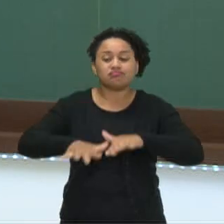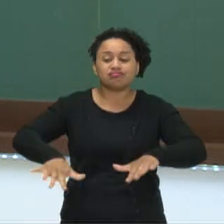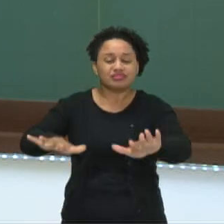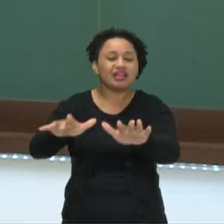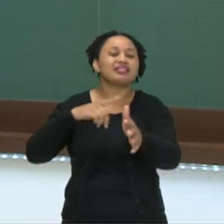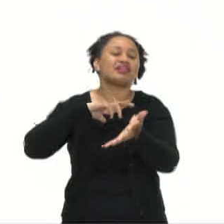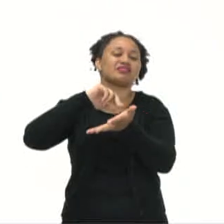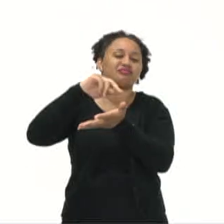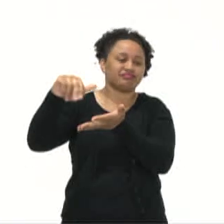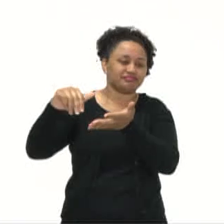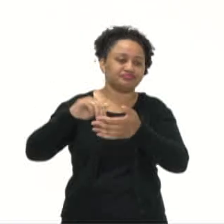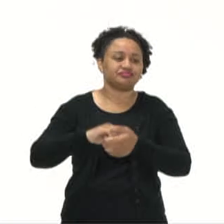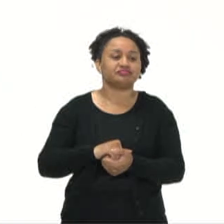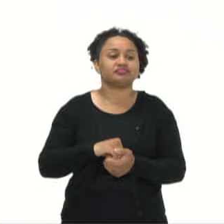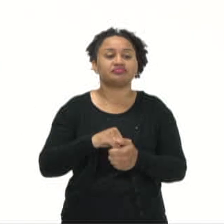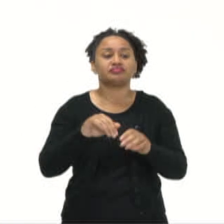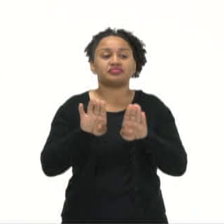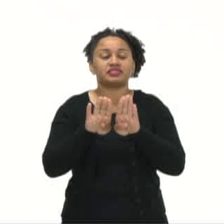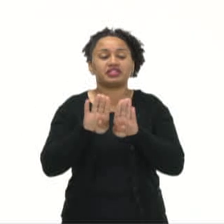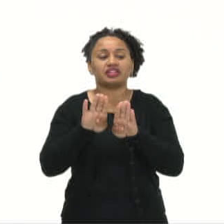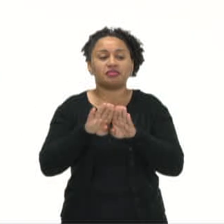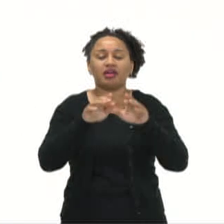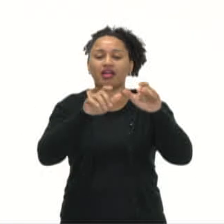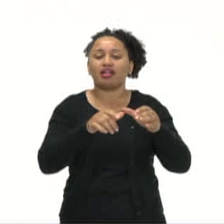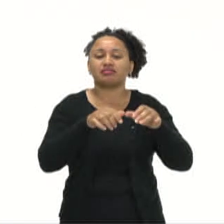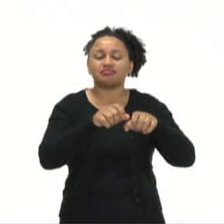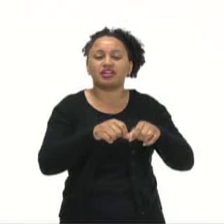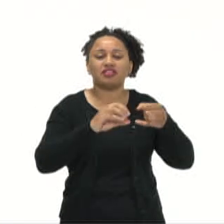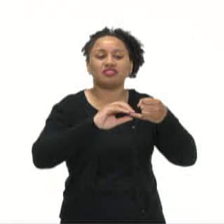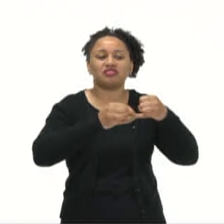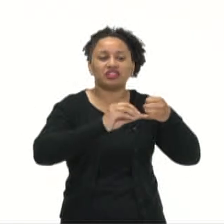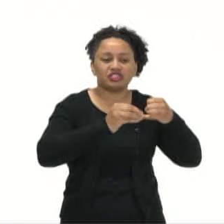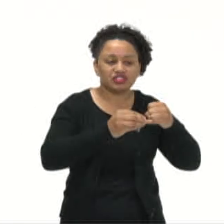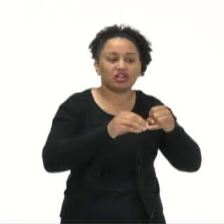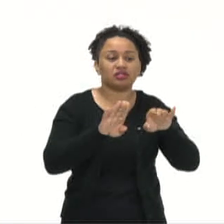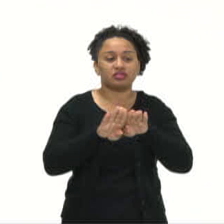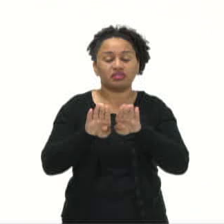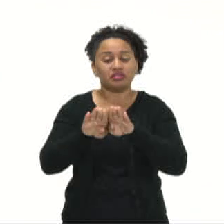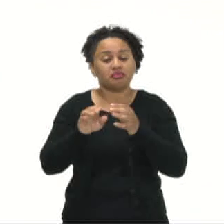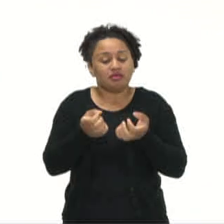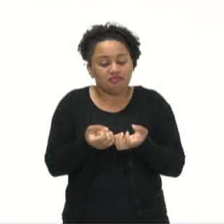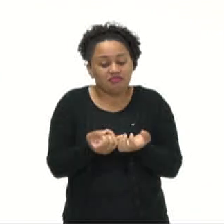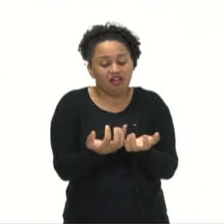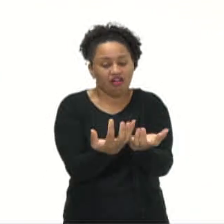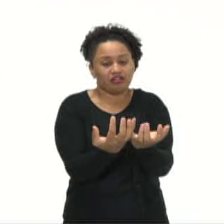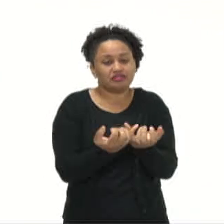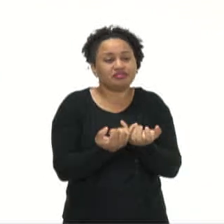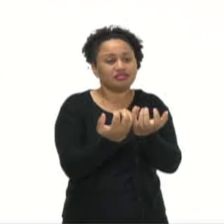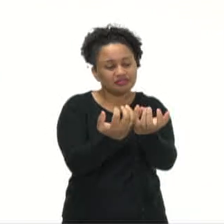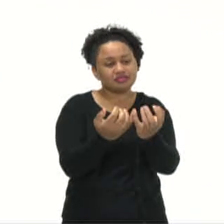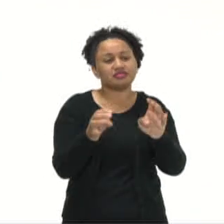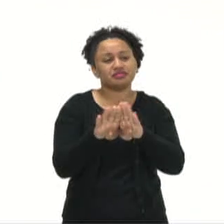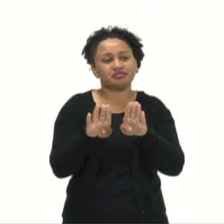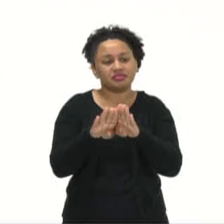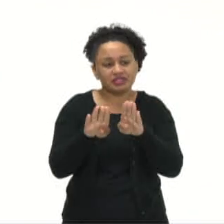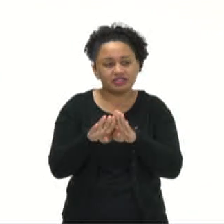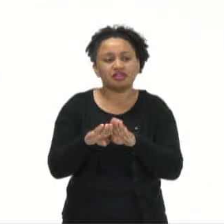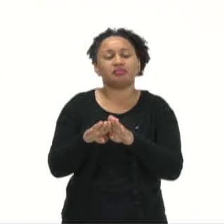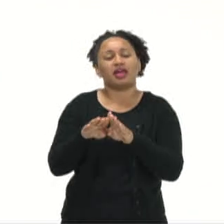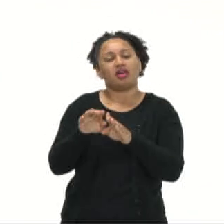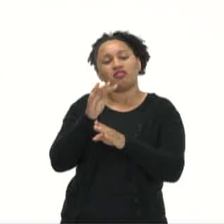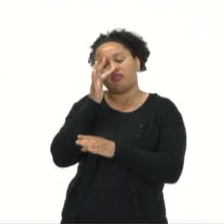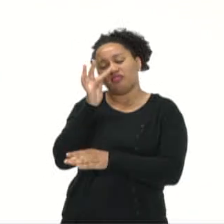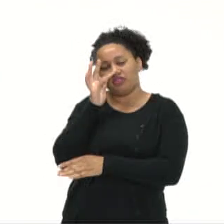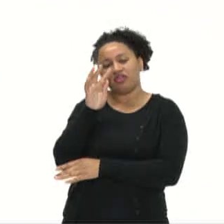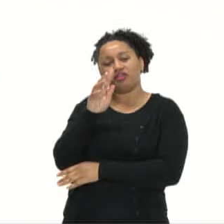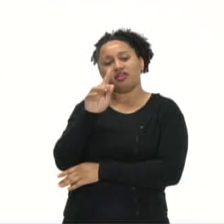Também tem o arrozeiro, o feijoeiro, a grama, exatamente, a grama, uma angiosperma. Também os lírios, as orquídeas,